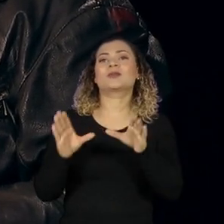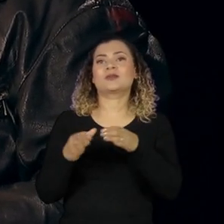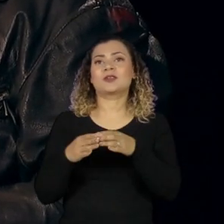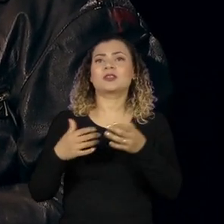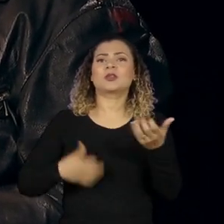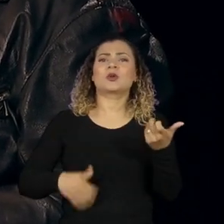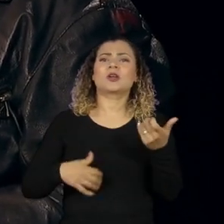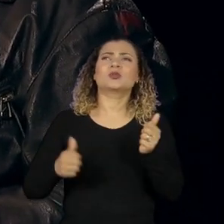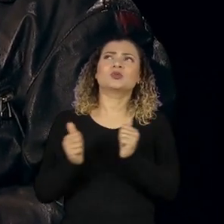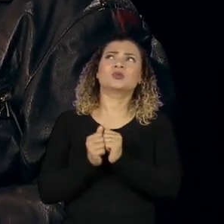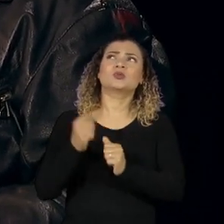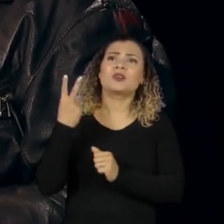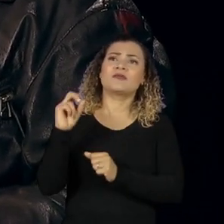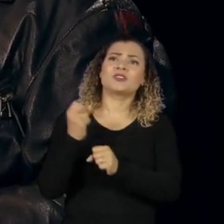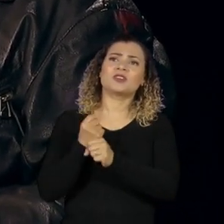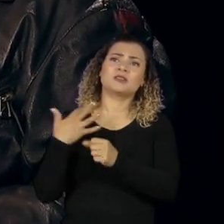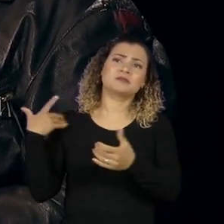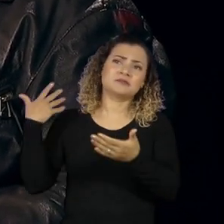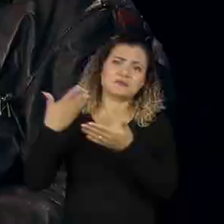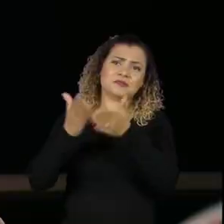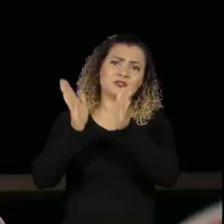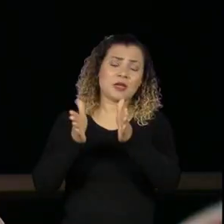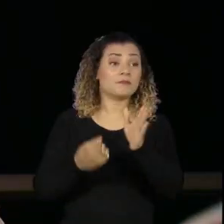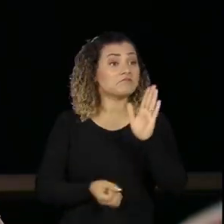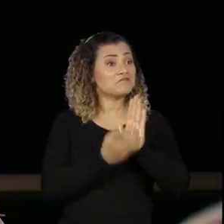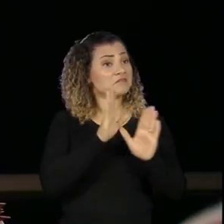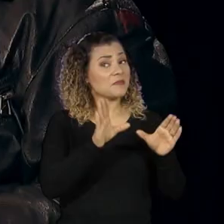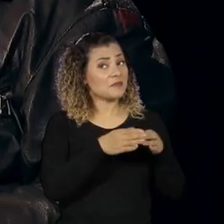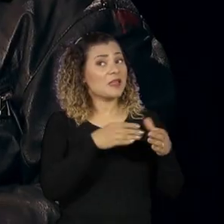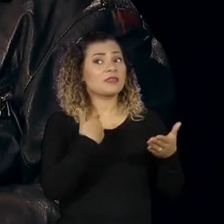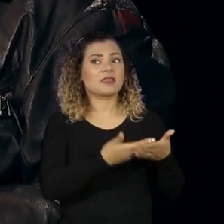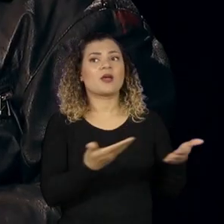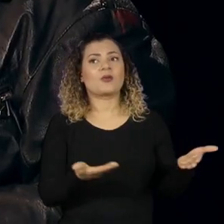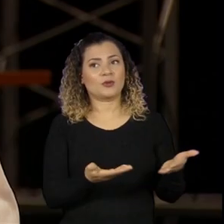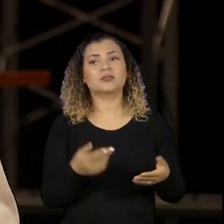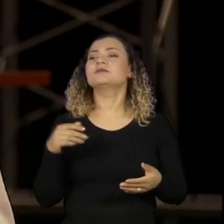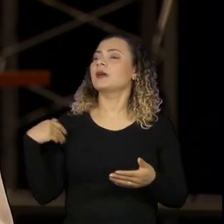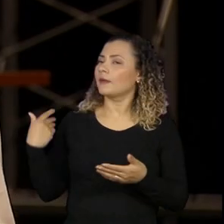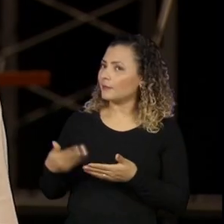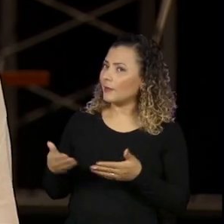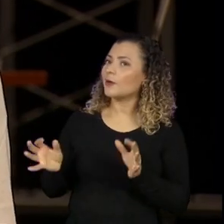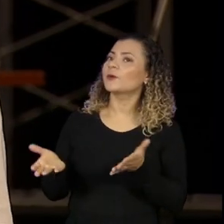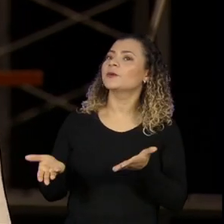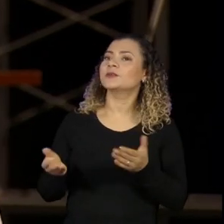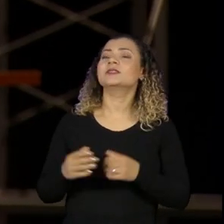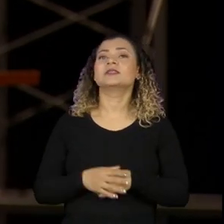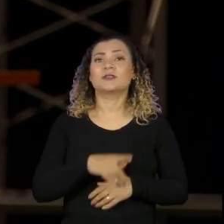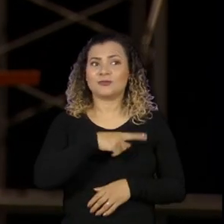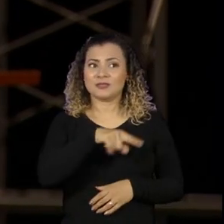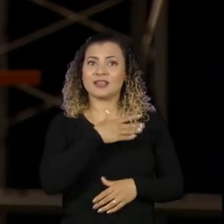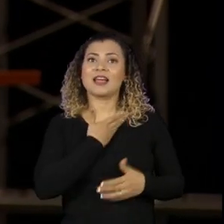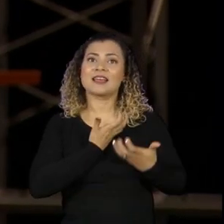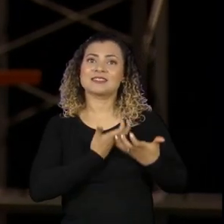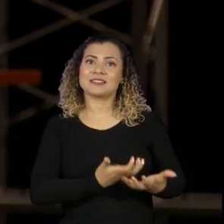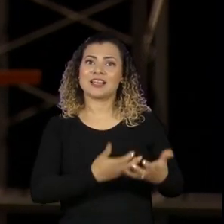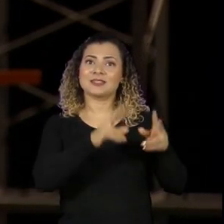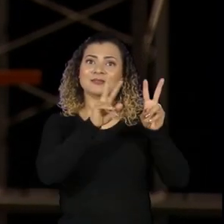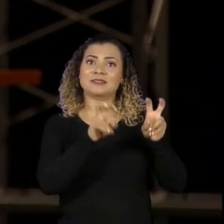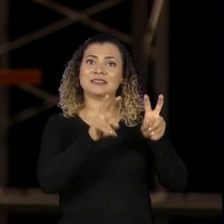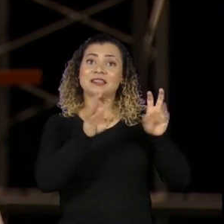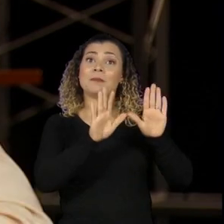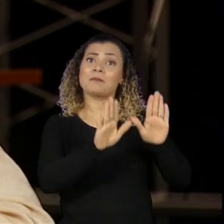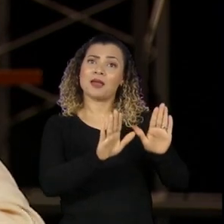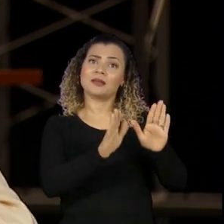juntos já, sei lá, 20 anos, como foi. Desde o começo da banda. É, Saco de Ratos, é. Bom, você deve estar cansado de falar sobre